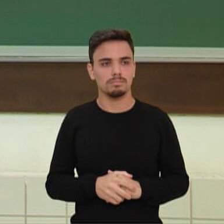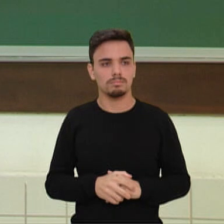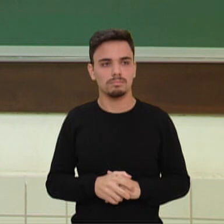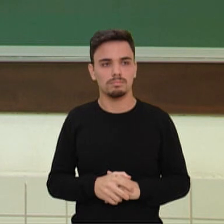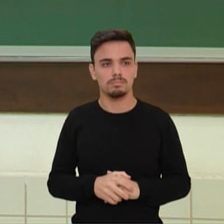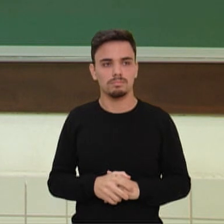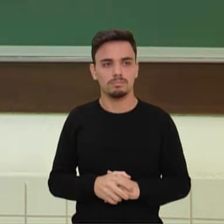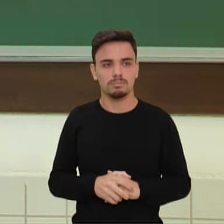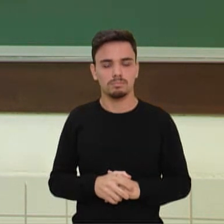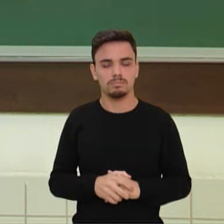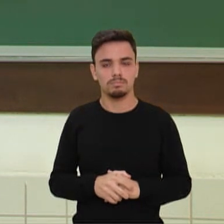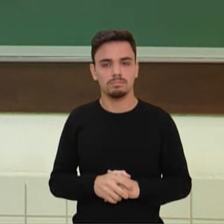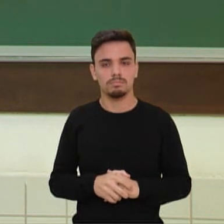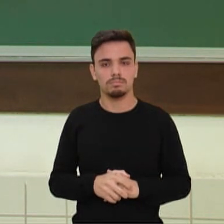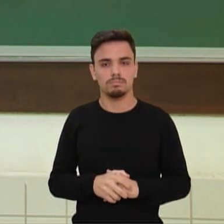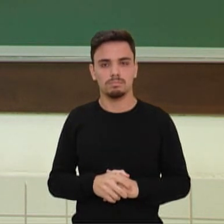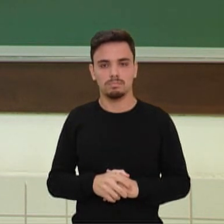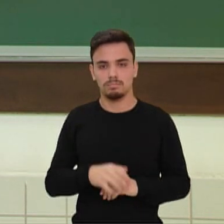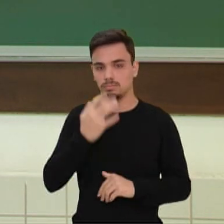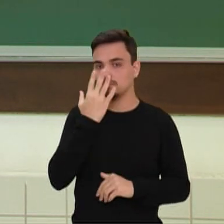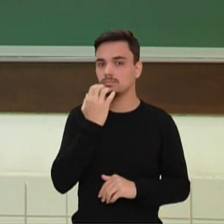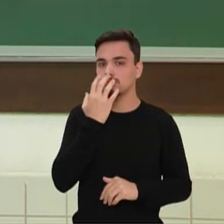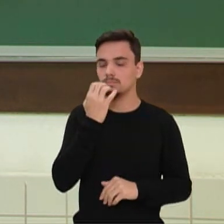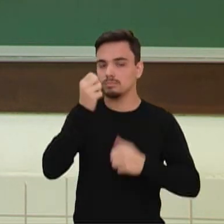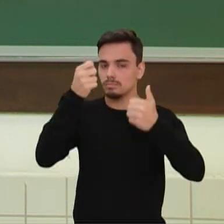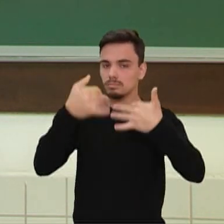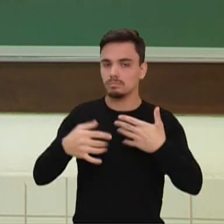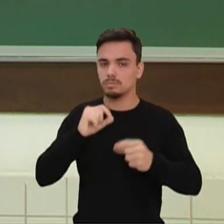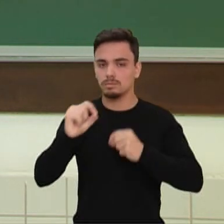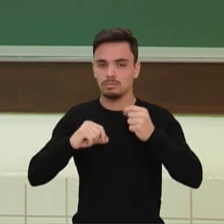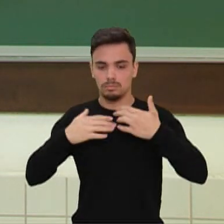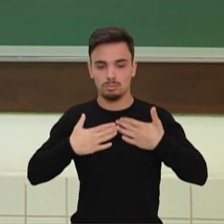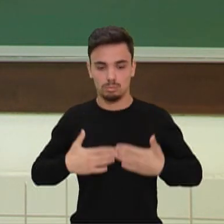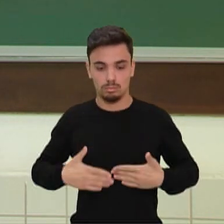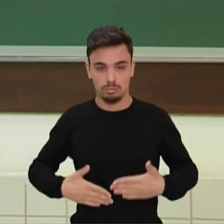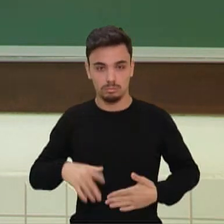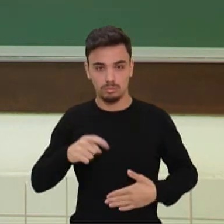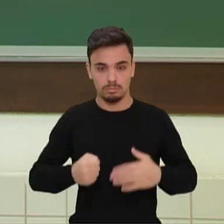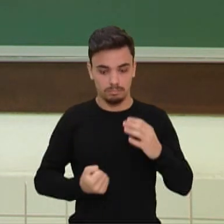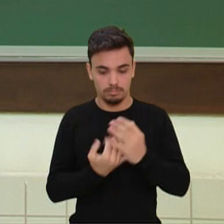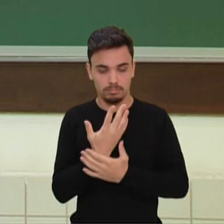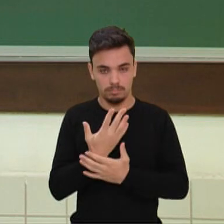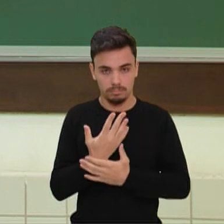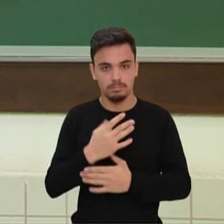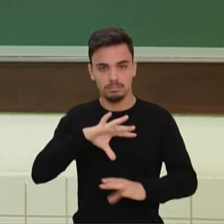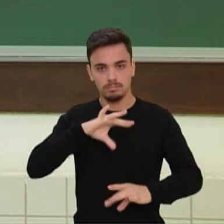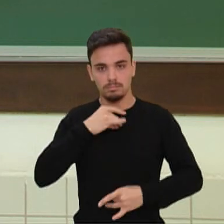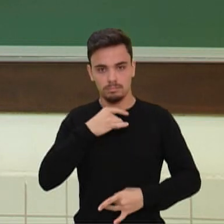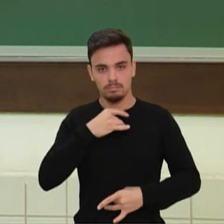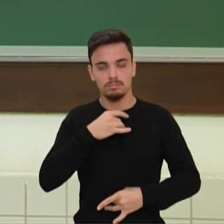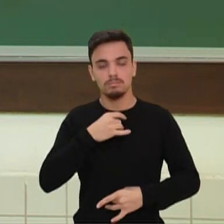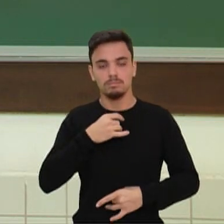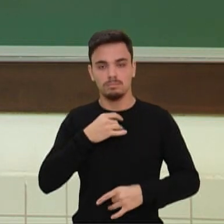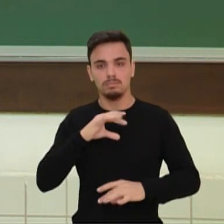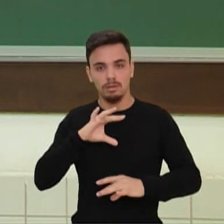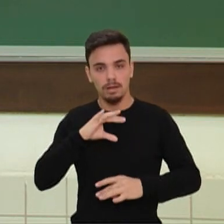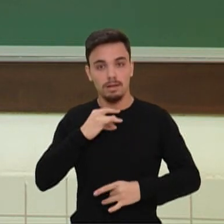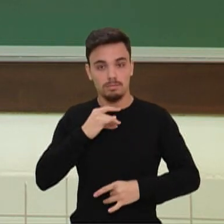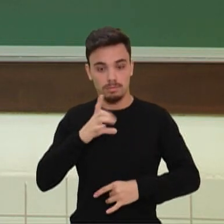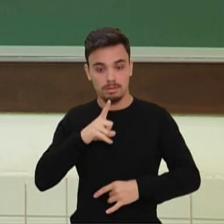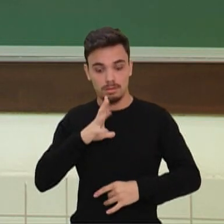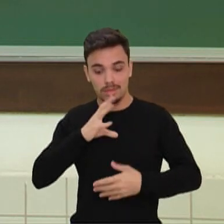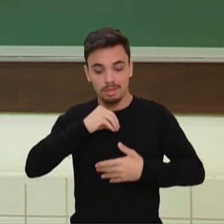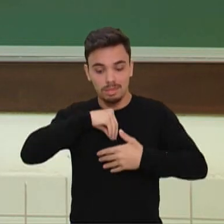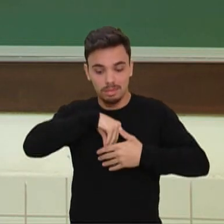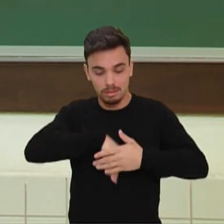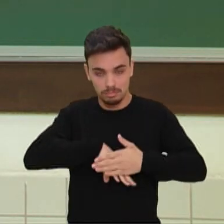dizer? Ele vai dizer que o corpo é o fundamento da alma. A alma, ela existe no corpo e